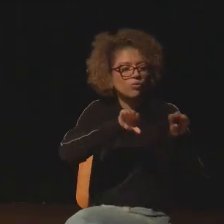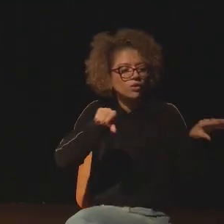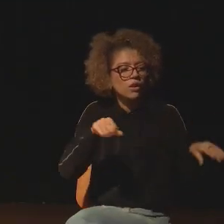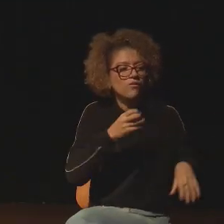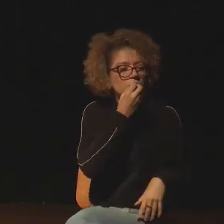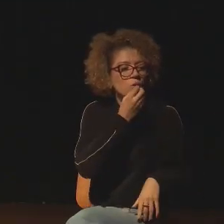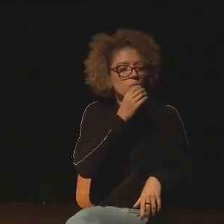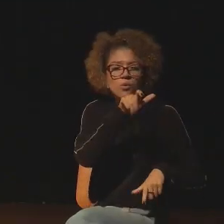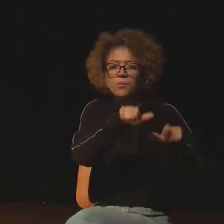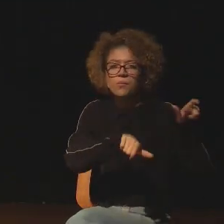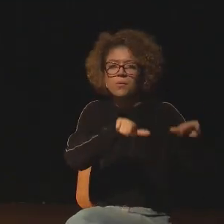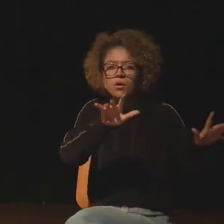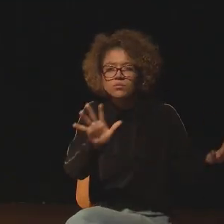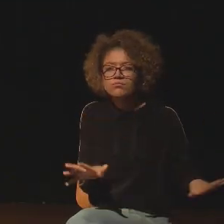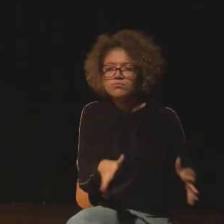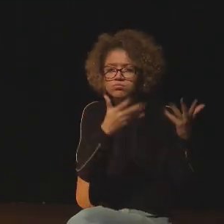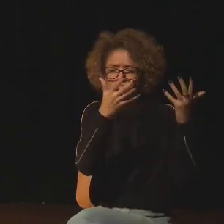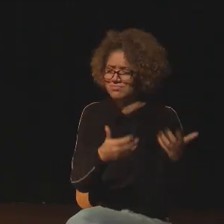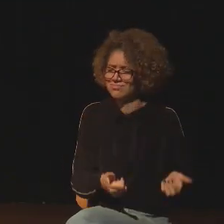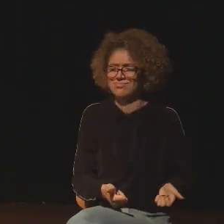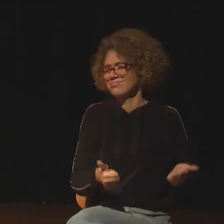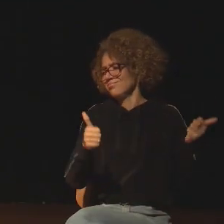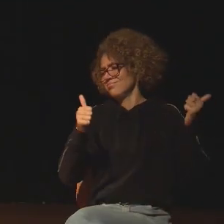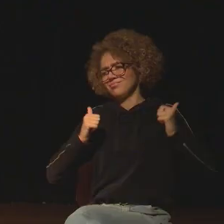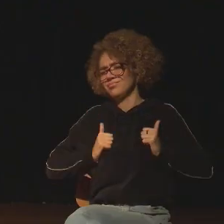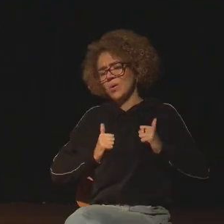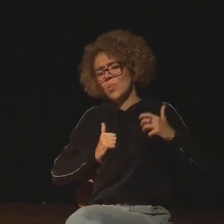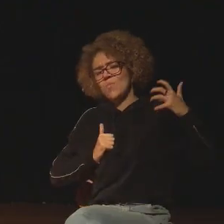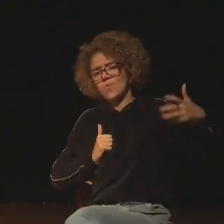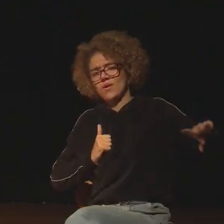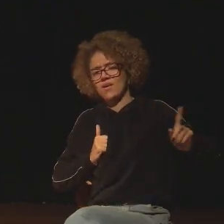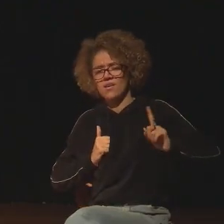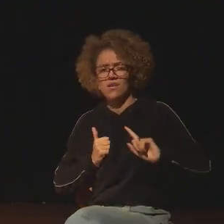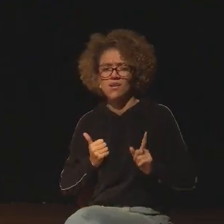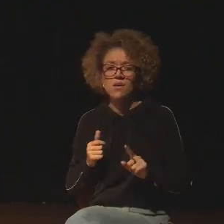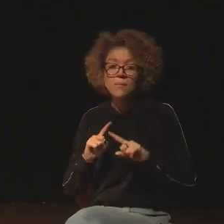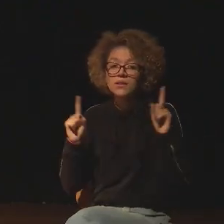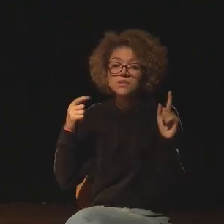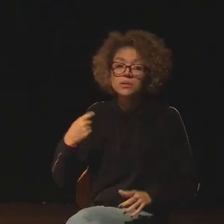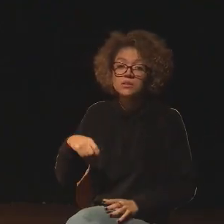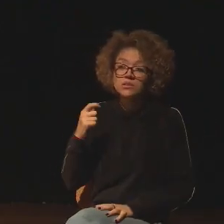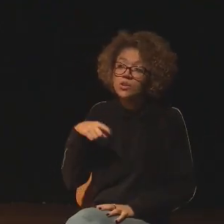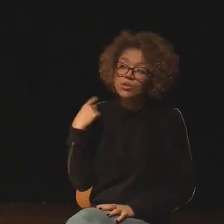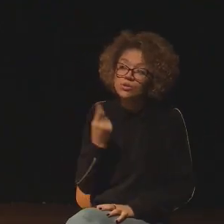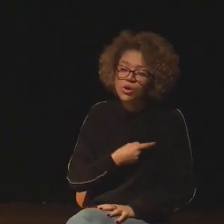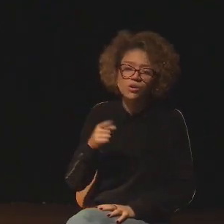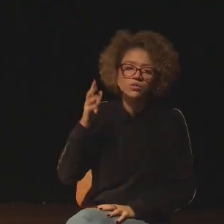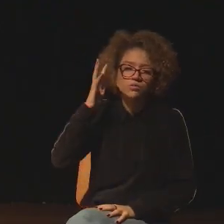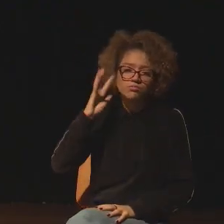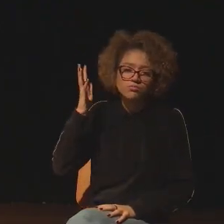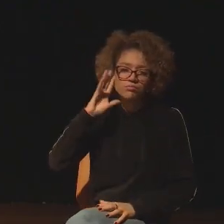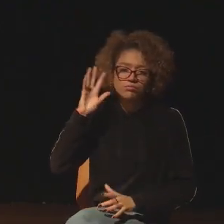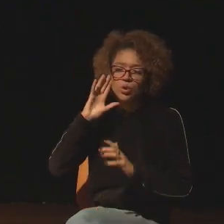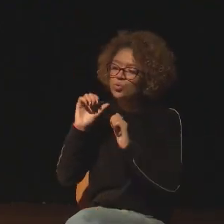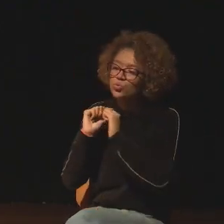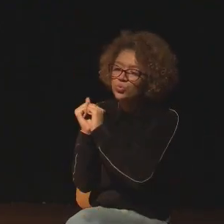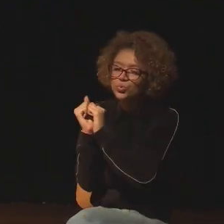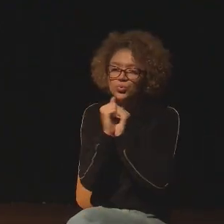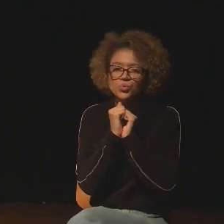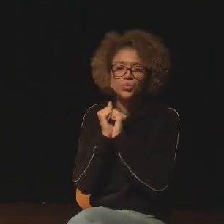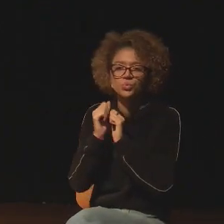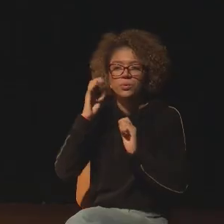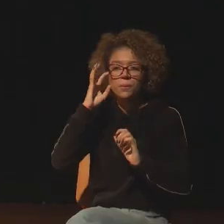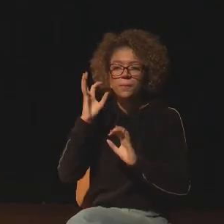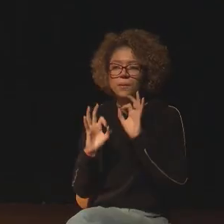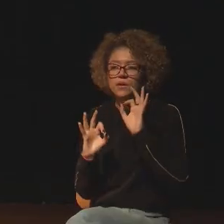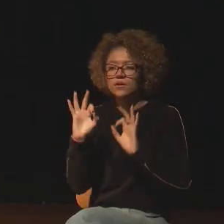desse espaço, mas que haja um pensamento conjunto, que haja um planejamento, que haja